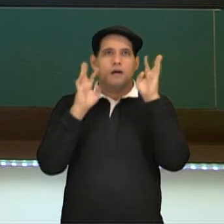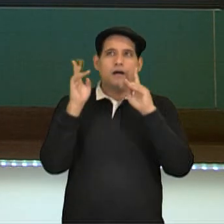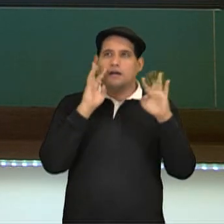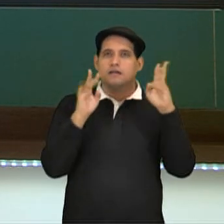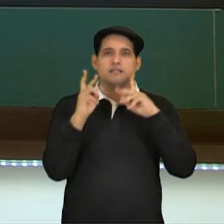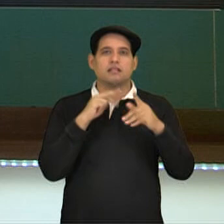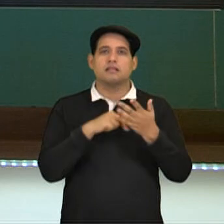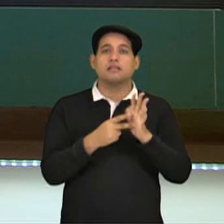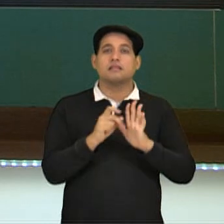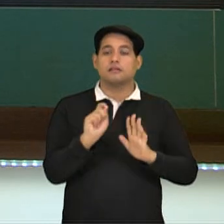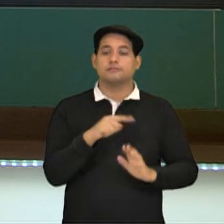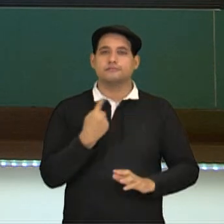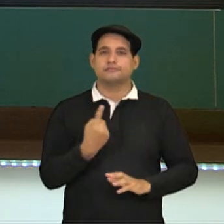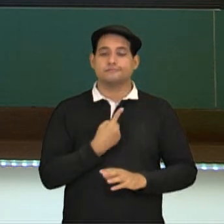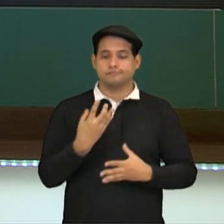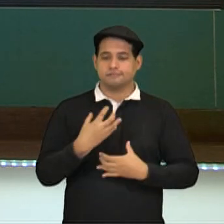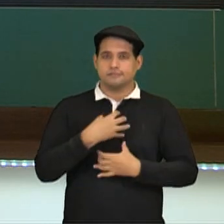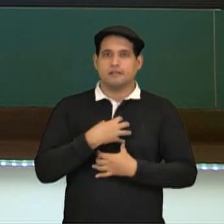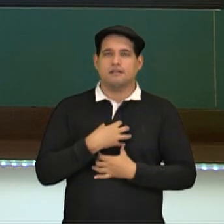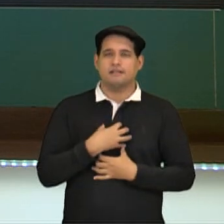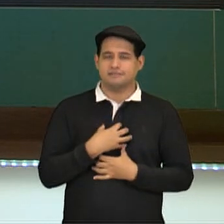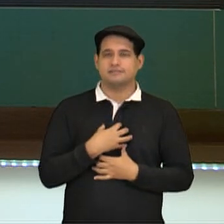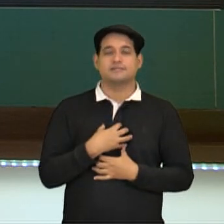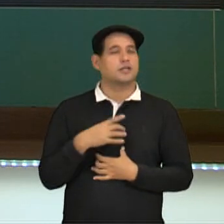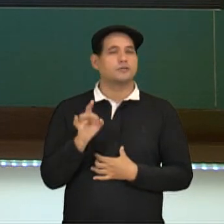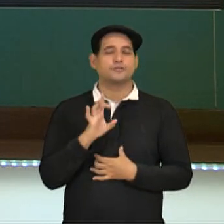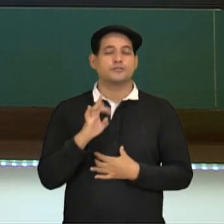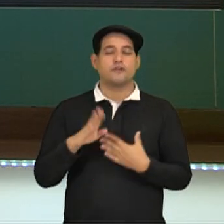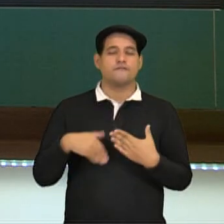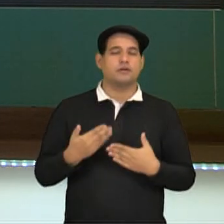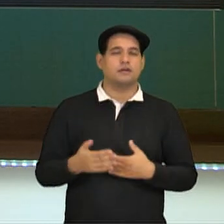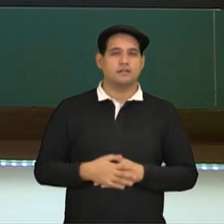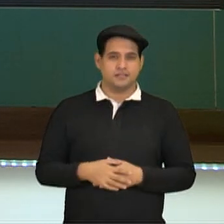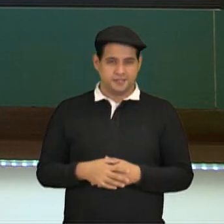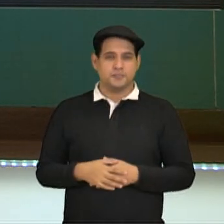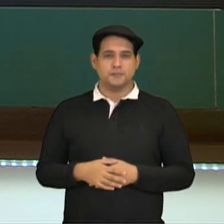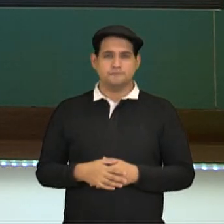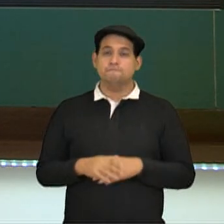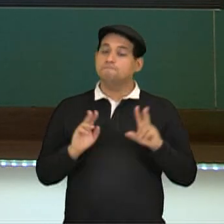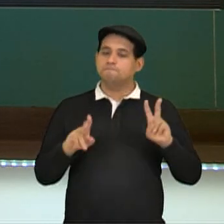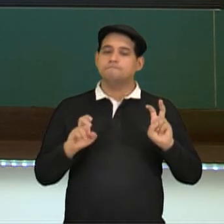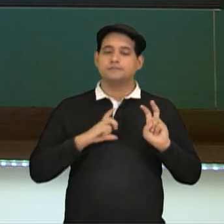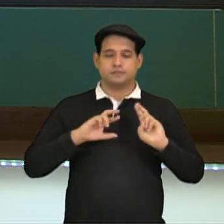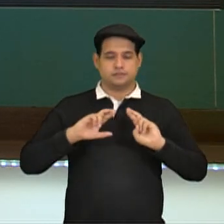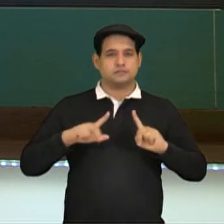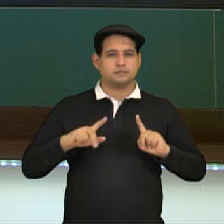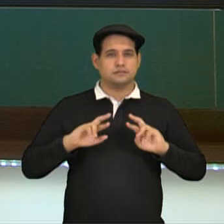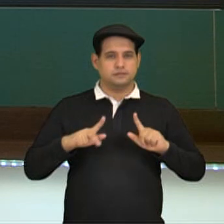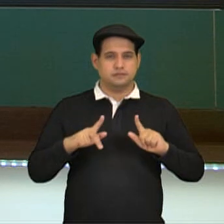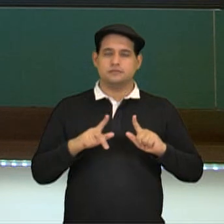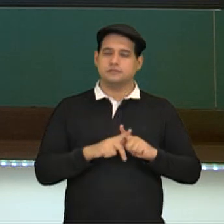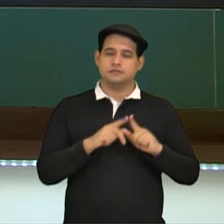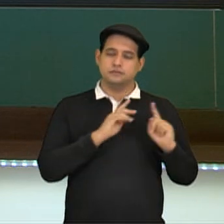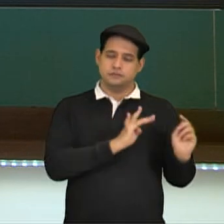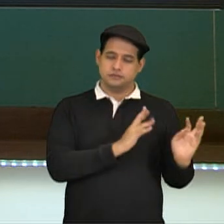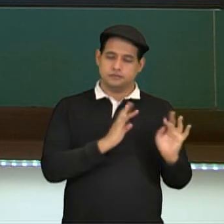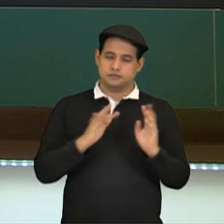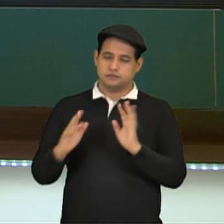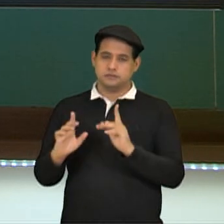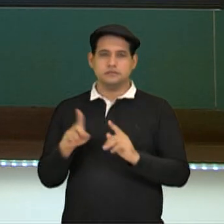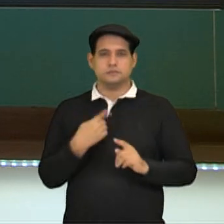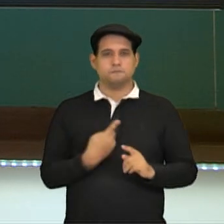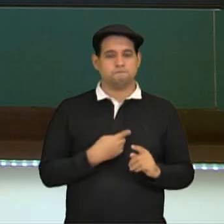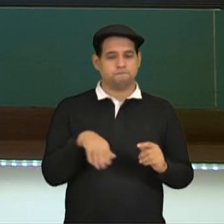se refere mais ao nosso interior e não ao exterior, né? É um tempo que difere do tempo cronológico, daquele que a